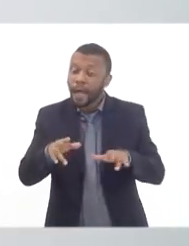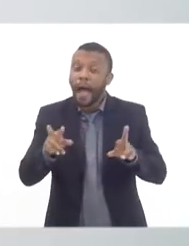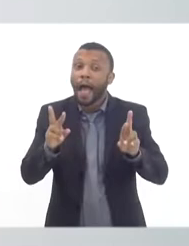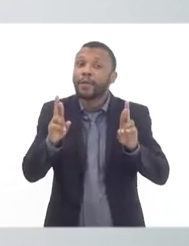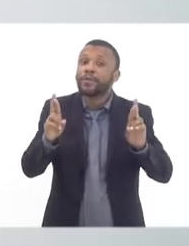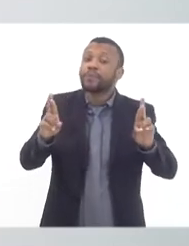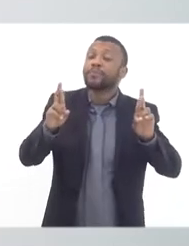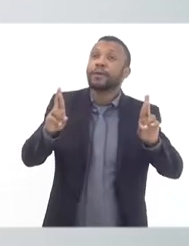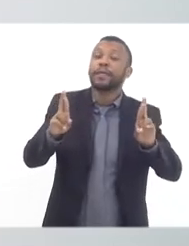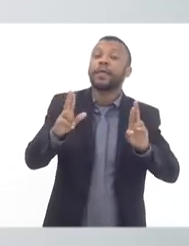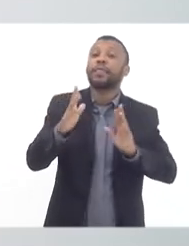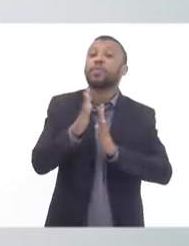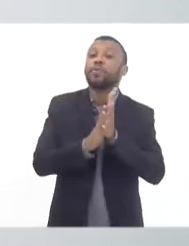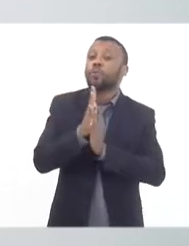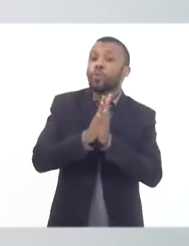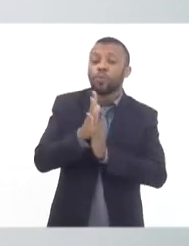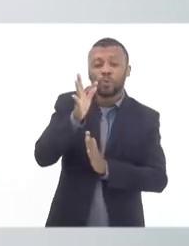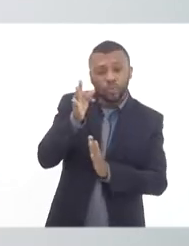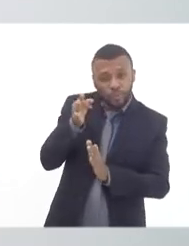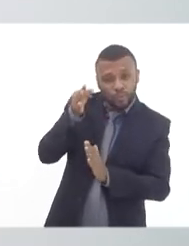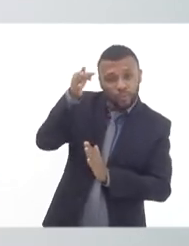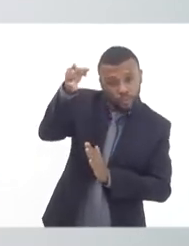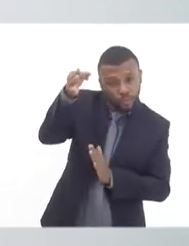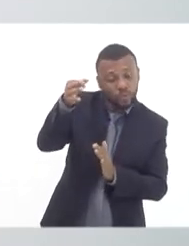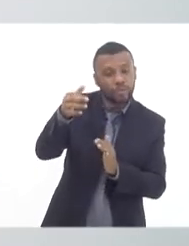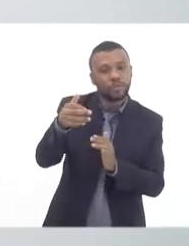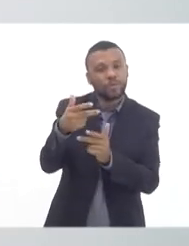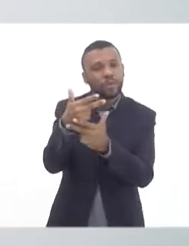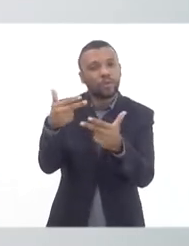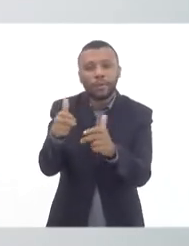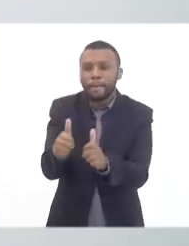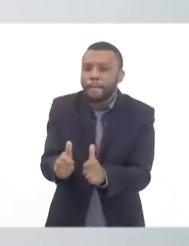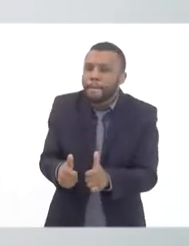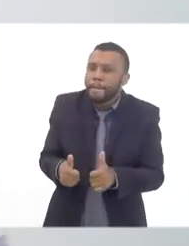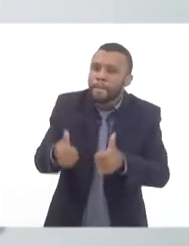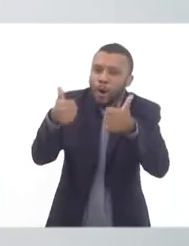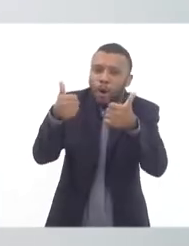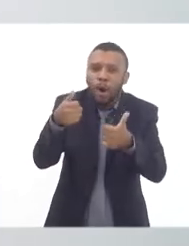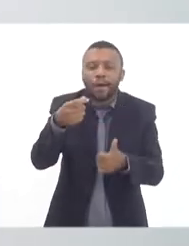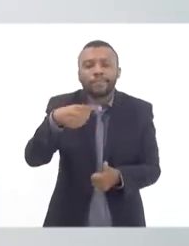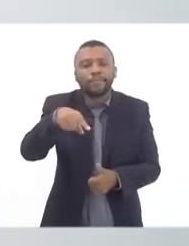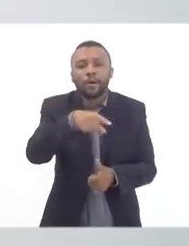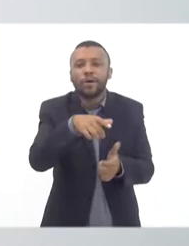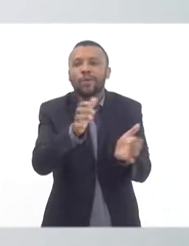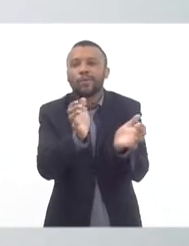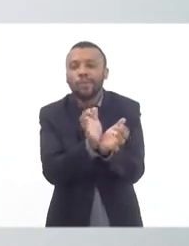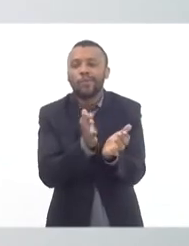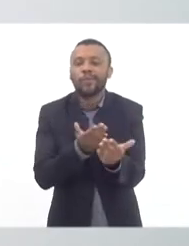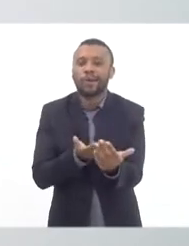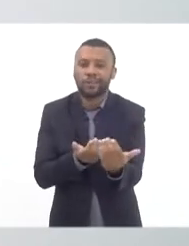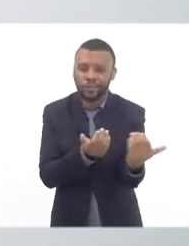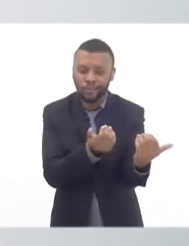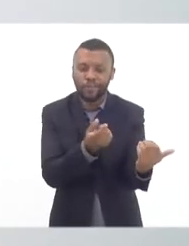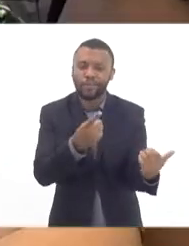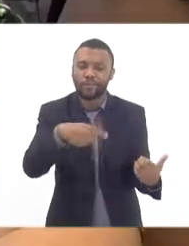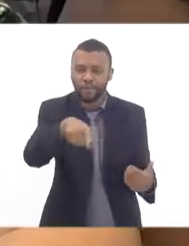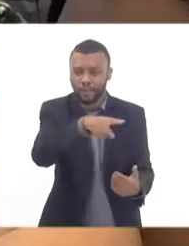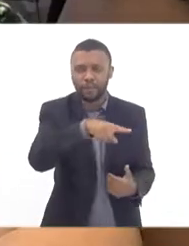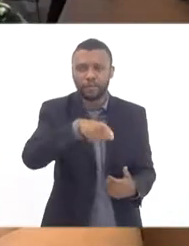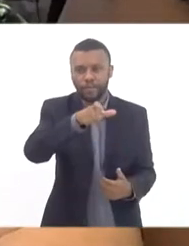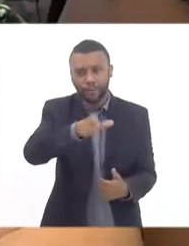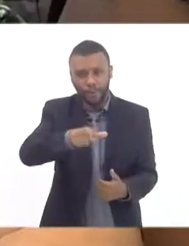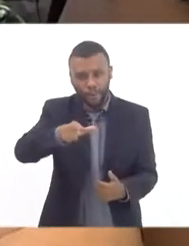que eu tenho das coisas melhorarem, pode ficar certo, está depositado exatamente em vocês.